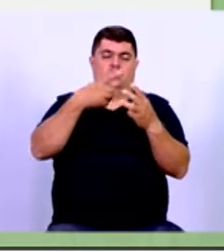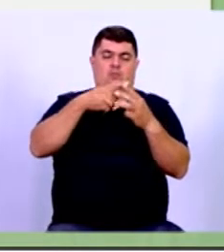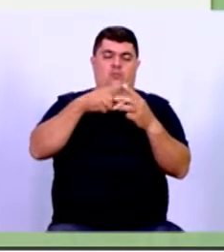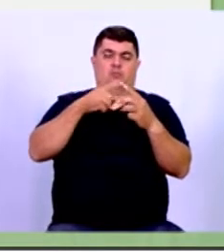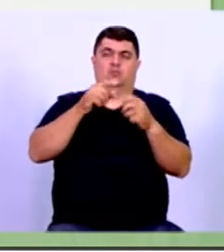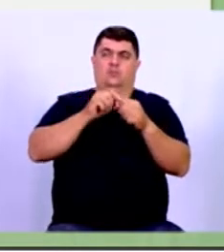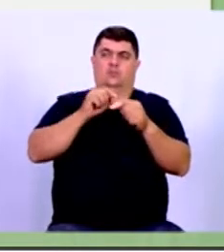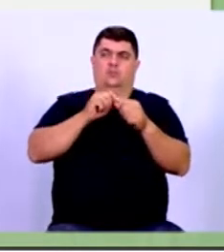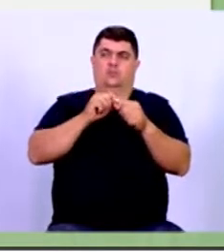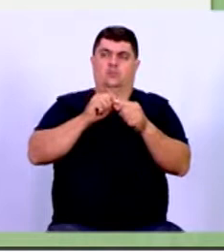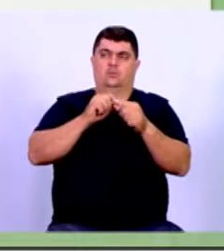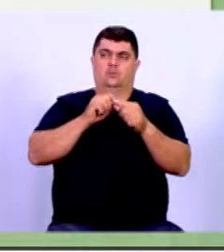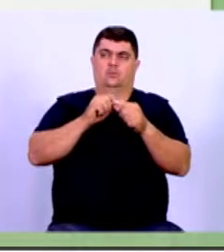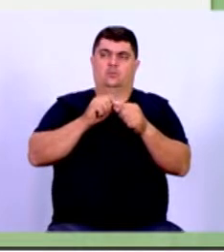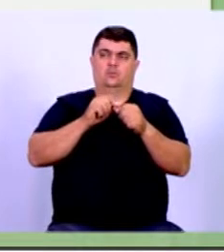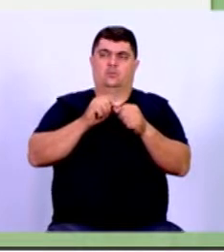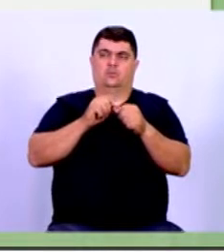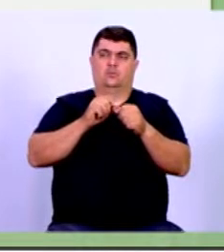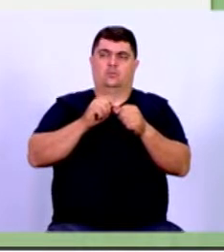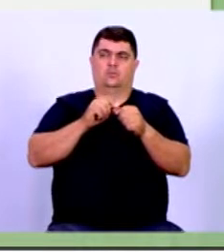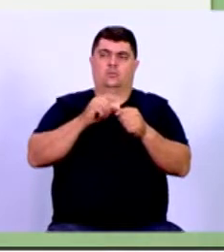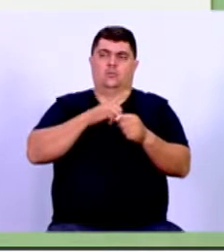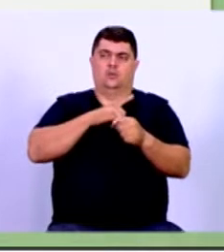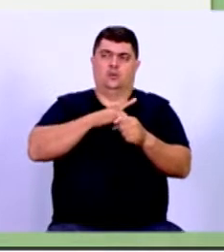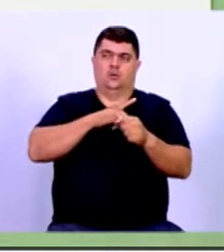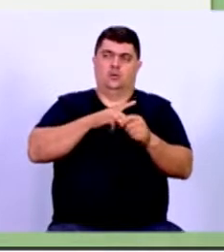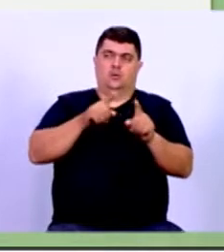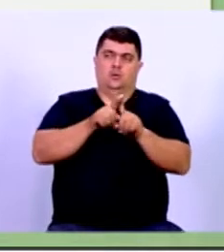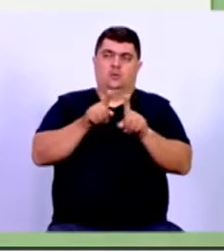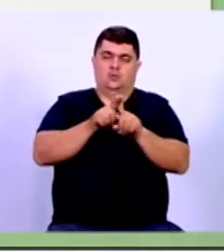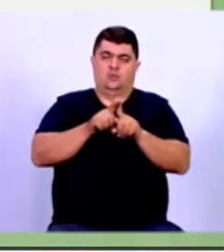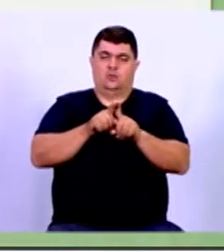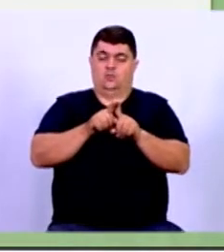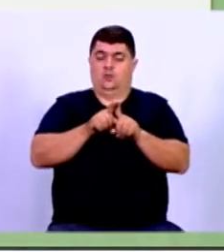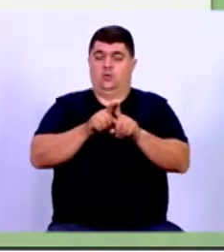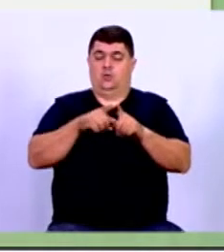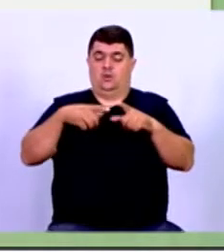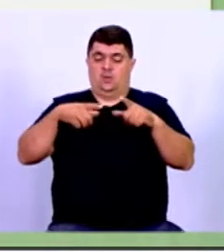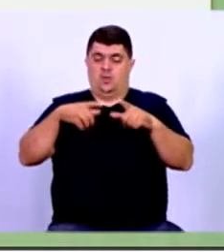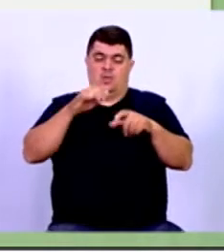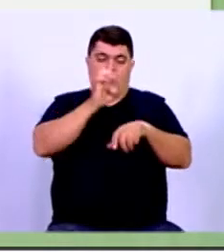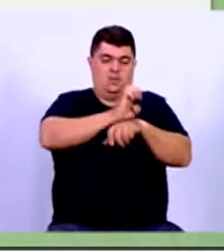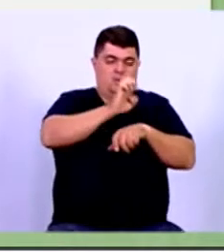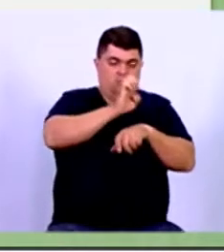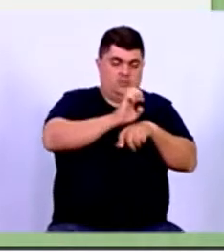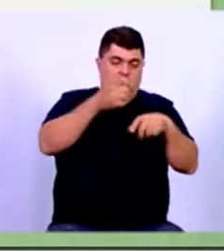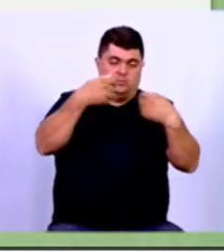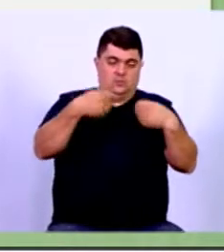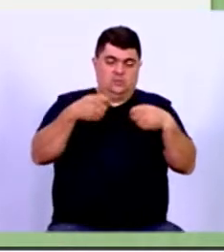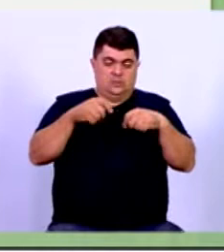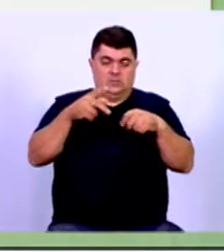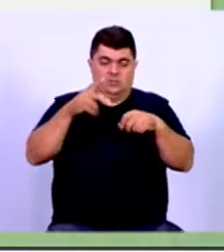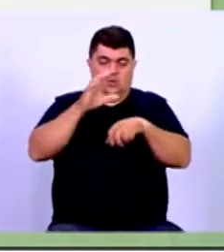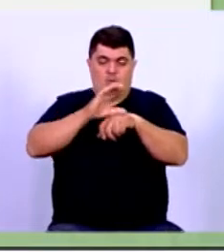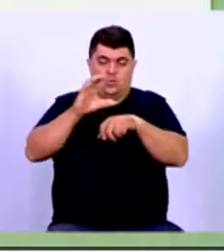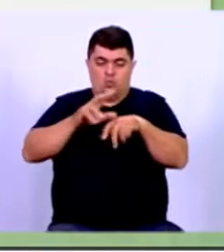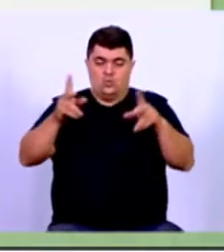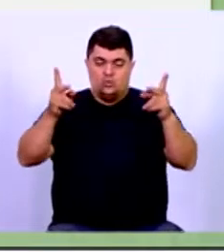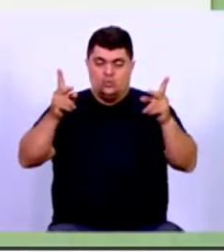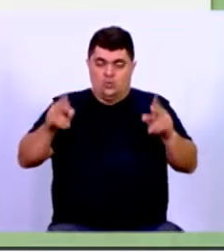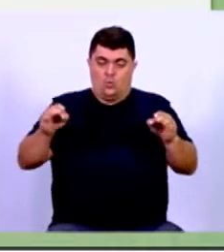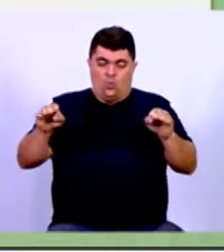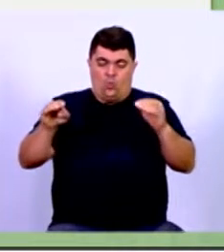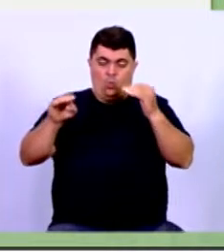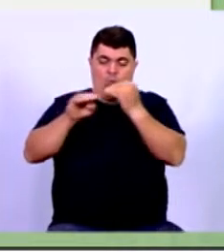termo tripartite. E a compatibilidade entre as atividades desenvolvidas no estágio e as previstas no termo